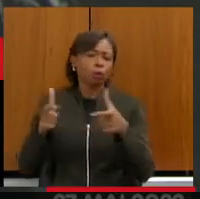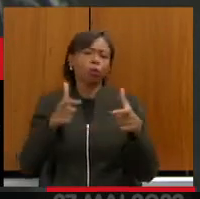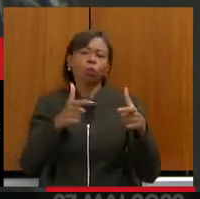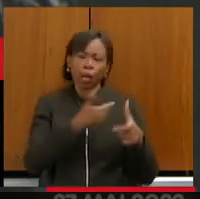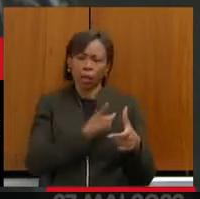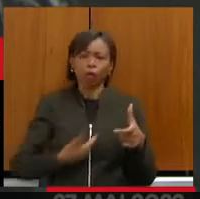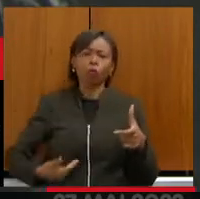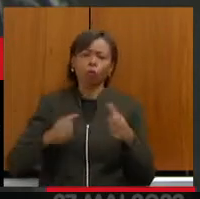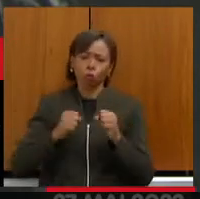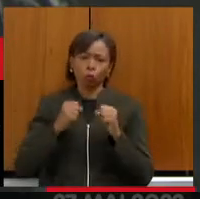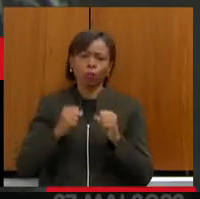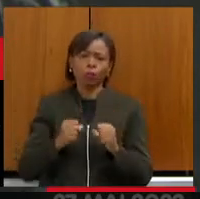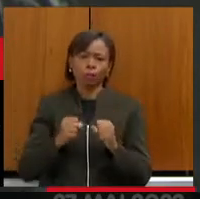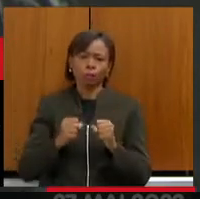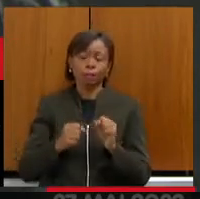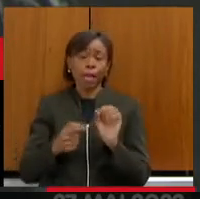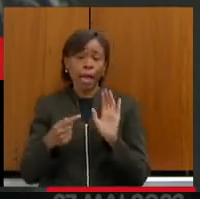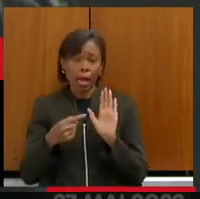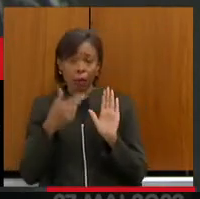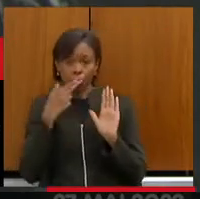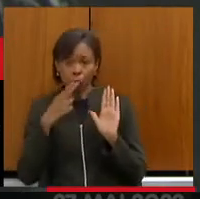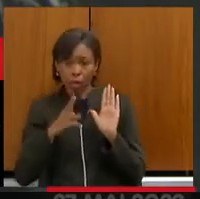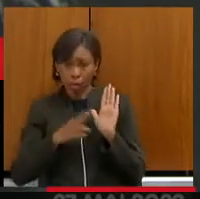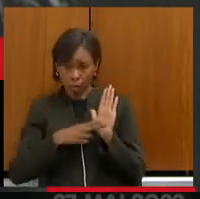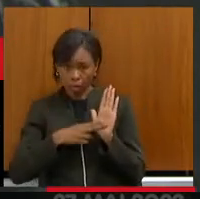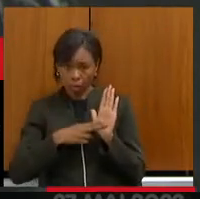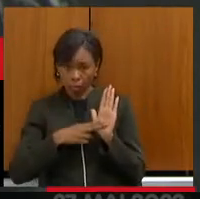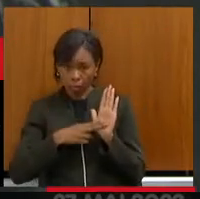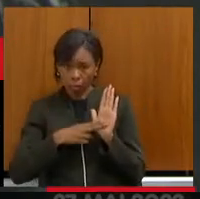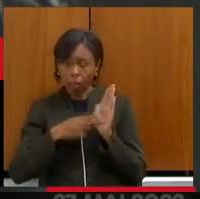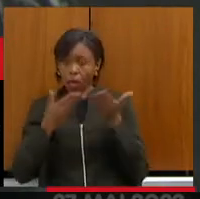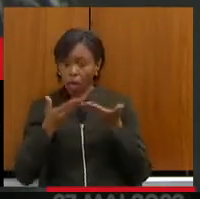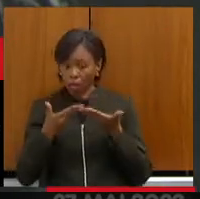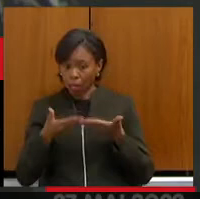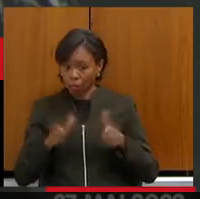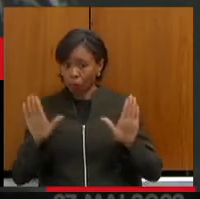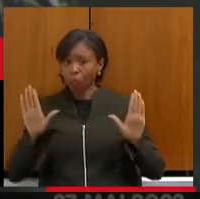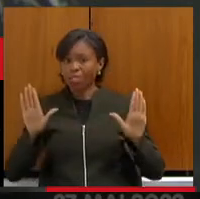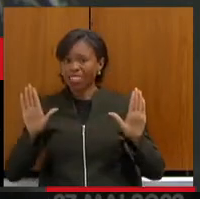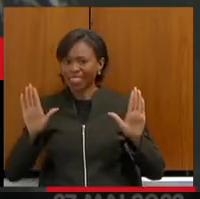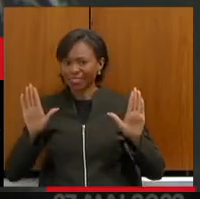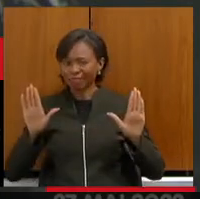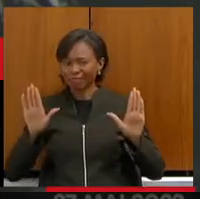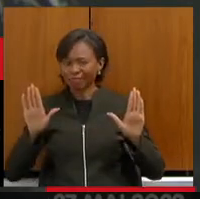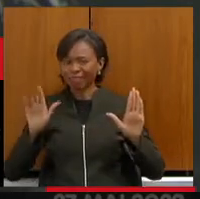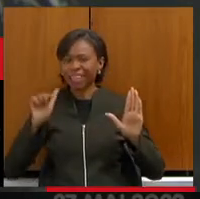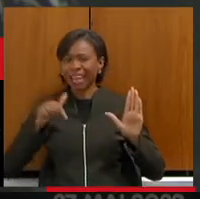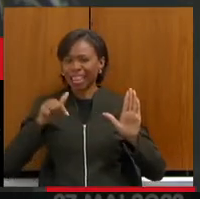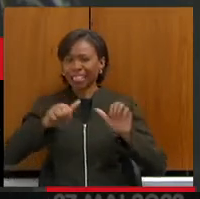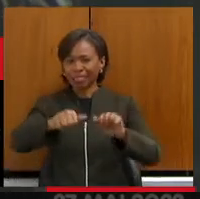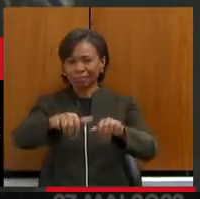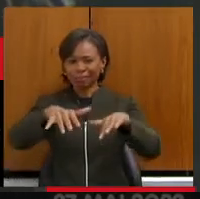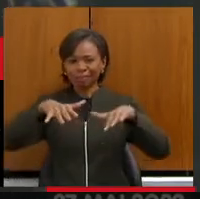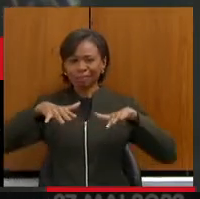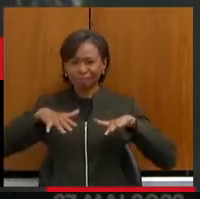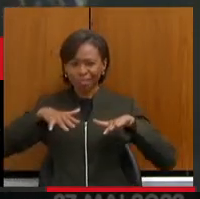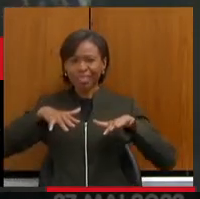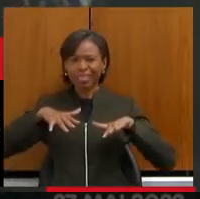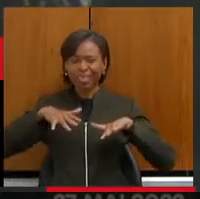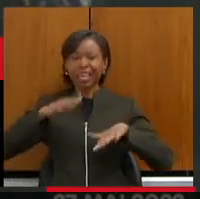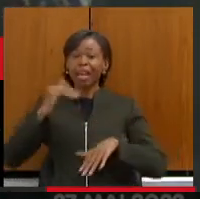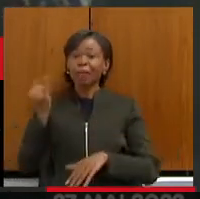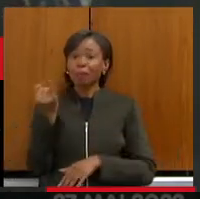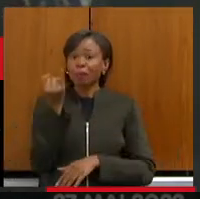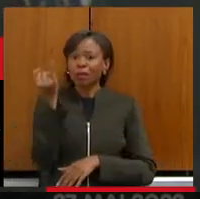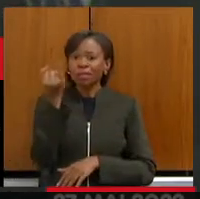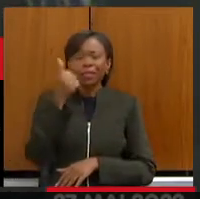lançamento oficial desta carta de Minas Acontece durante a plenária a importância da representatividade das